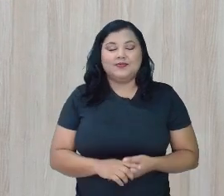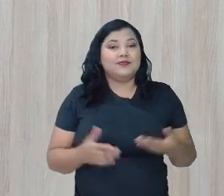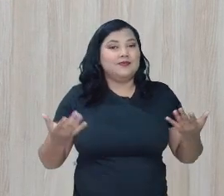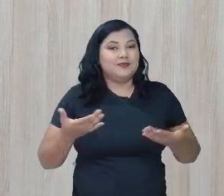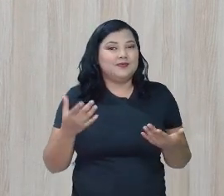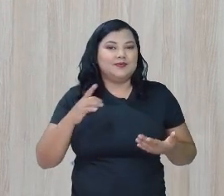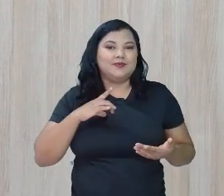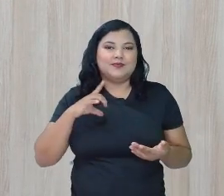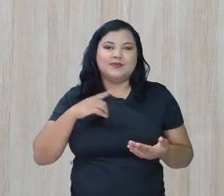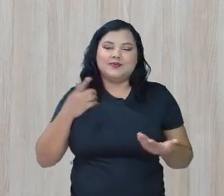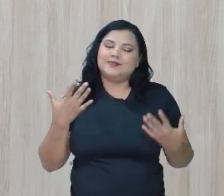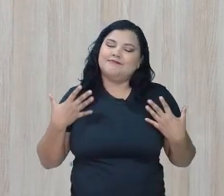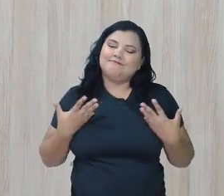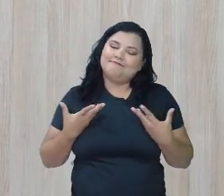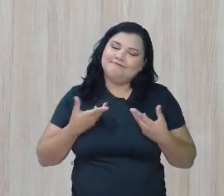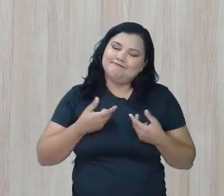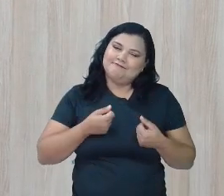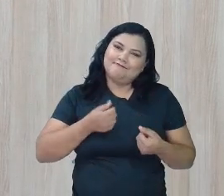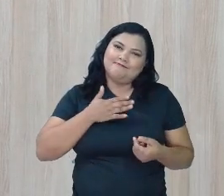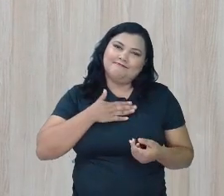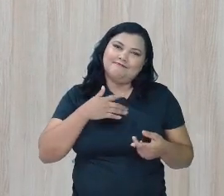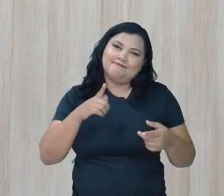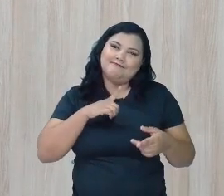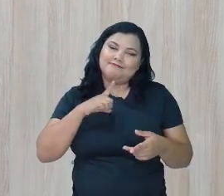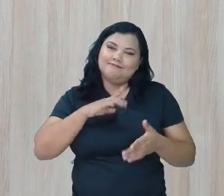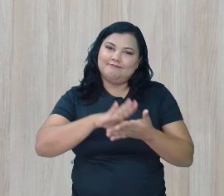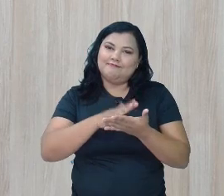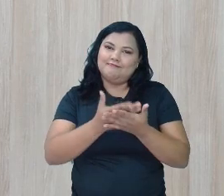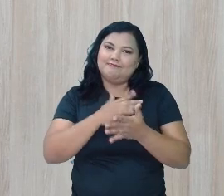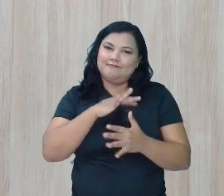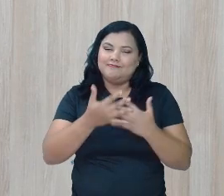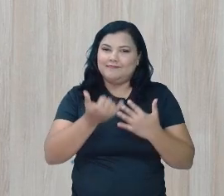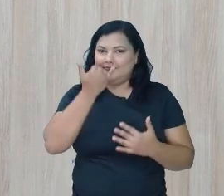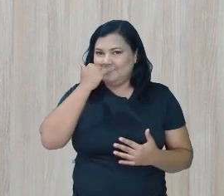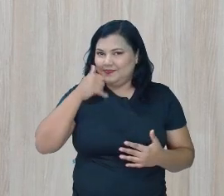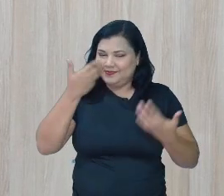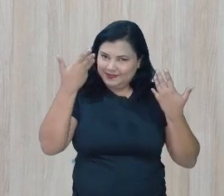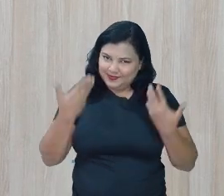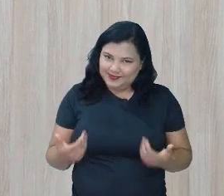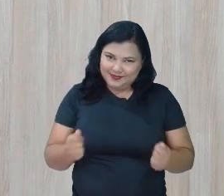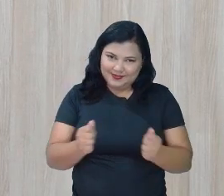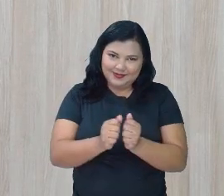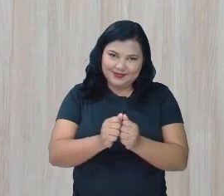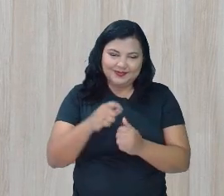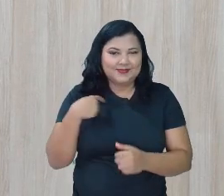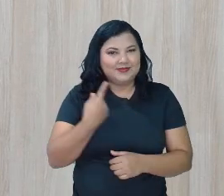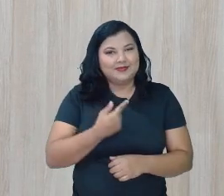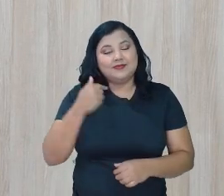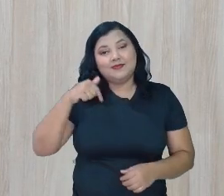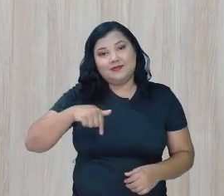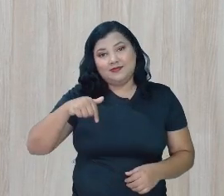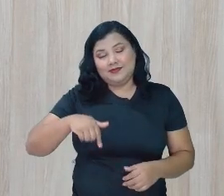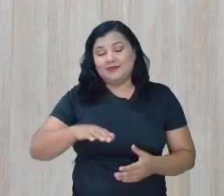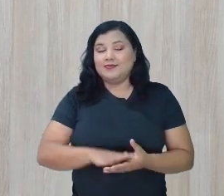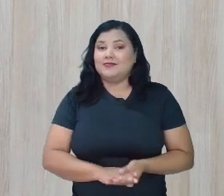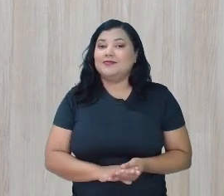nós temos o privilégio de termos a intérprete Jéssica conosco aqui